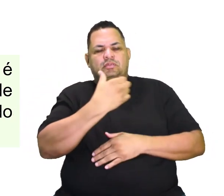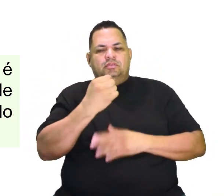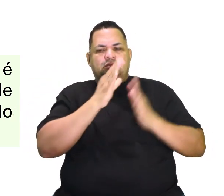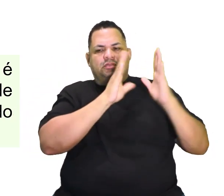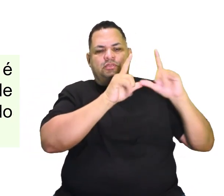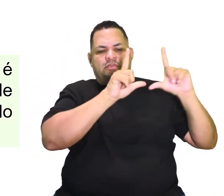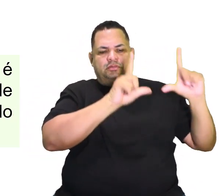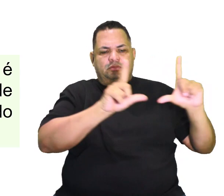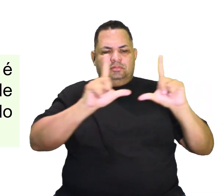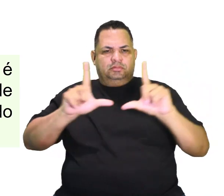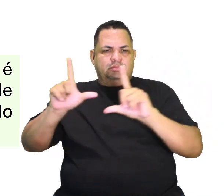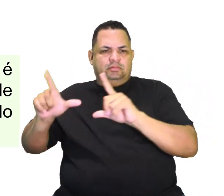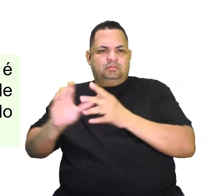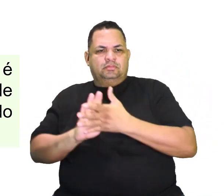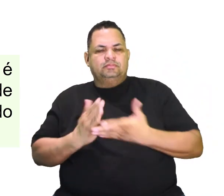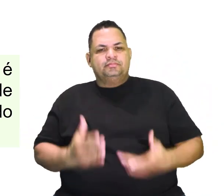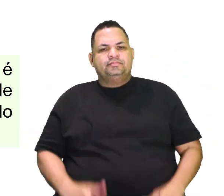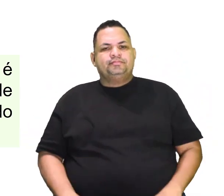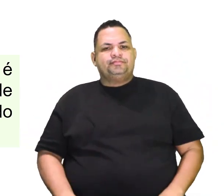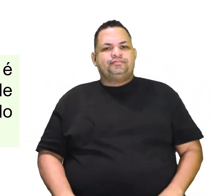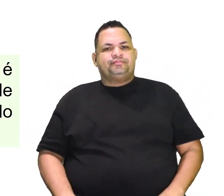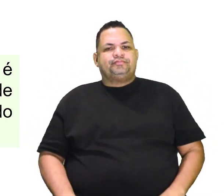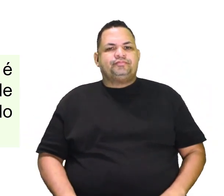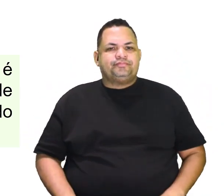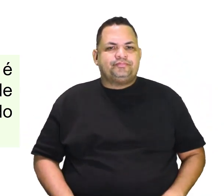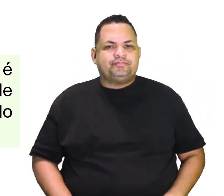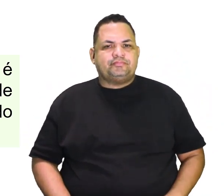como já falei, é a céu aberto, né? Não tem